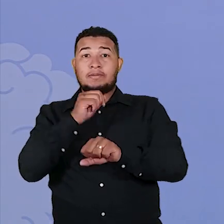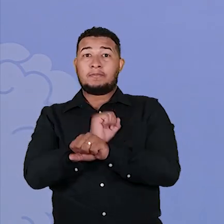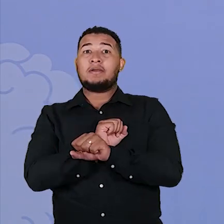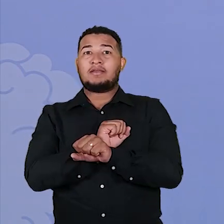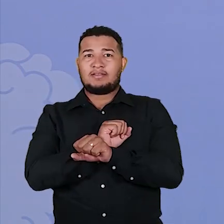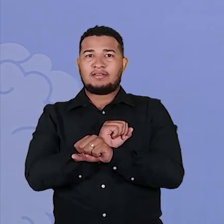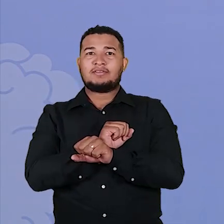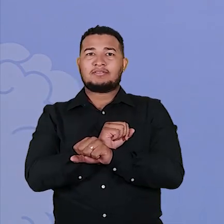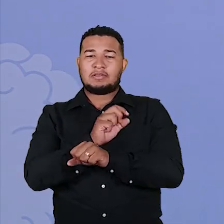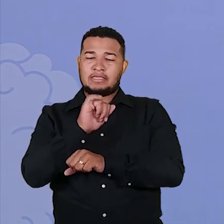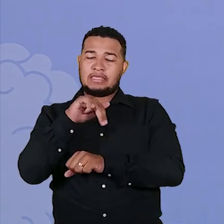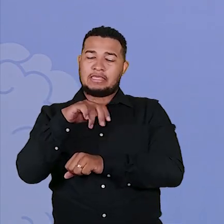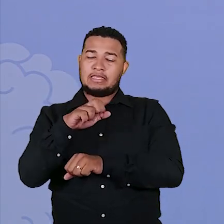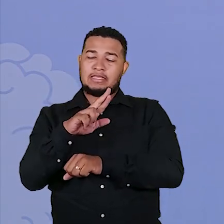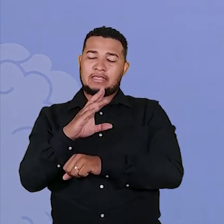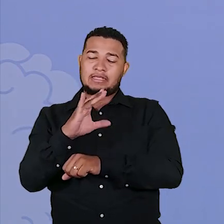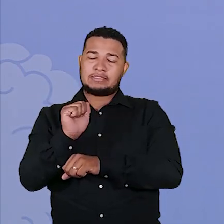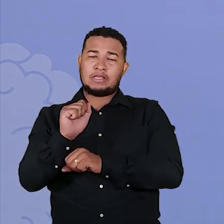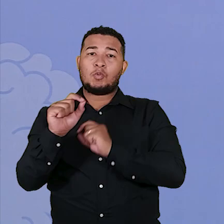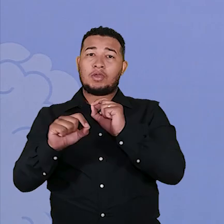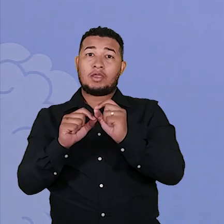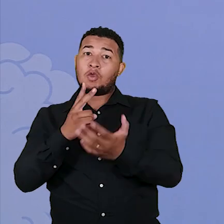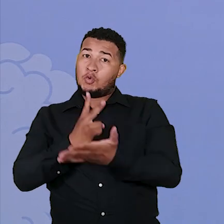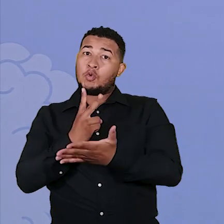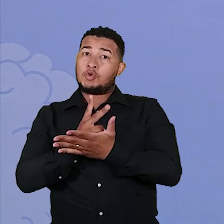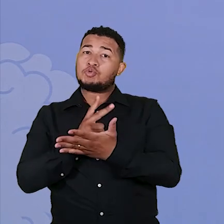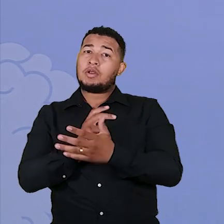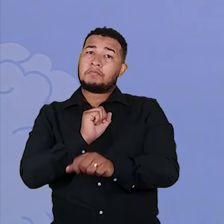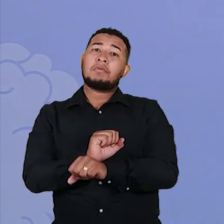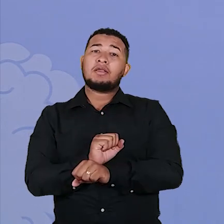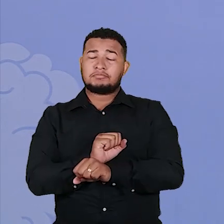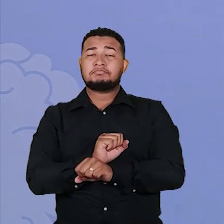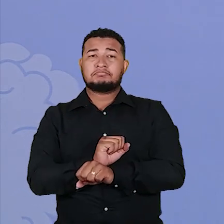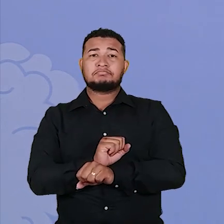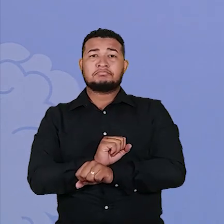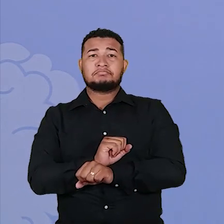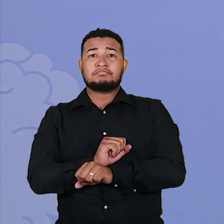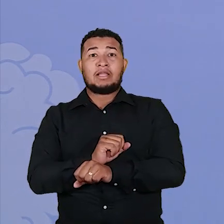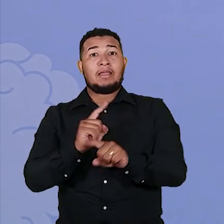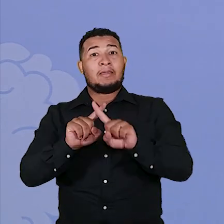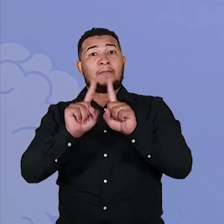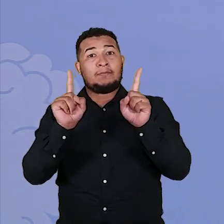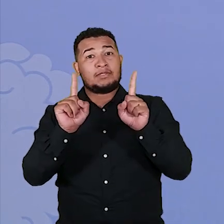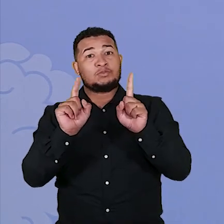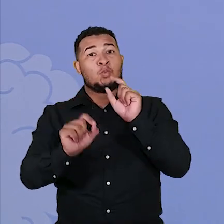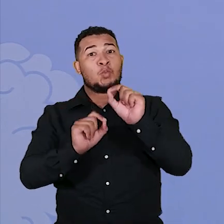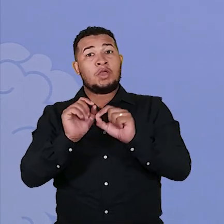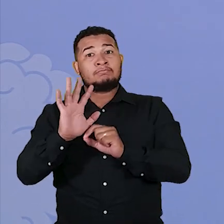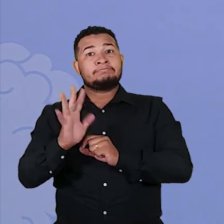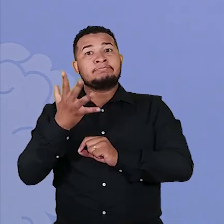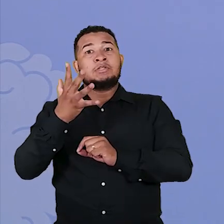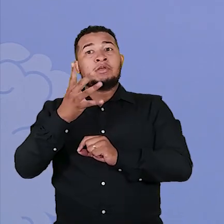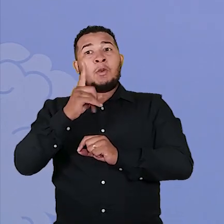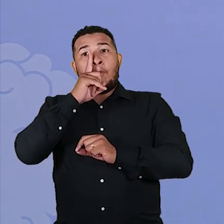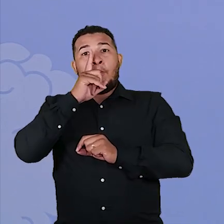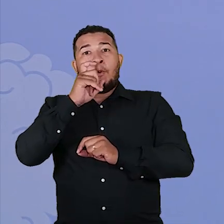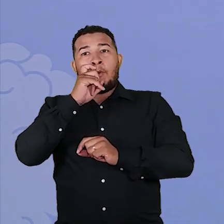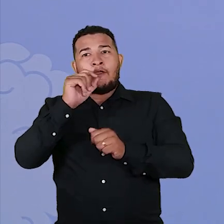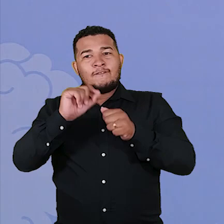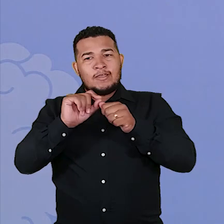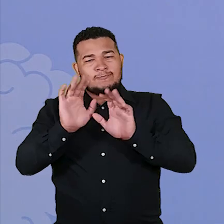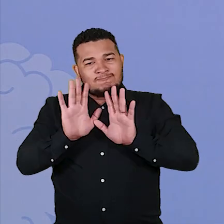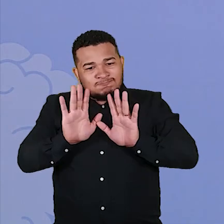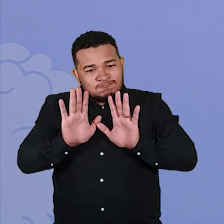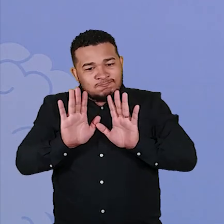repouso então aí nessa tendência daí né que era continuar ali no repouso porém quando os pais